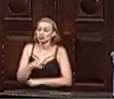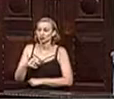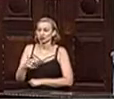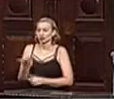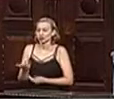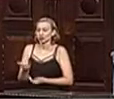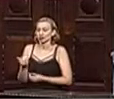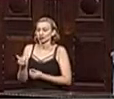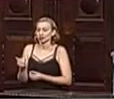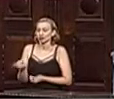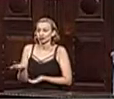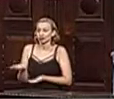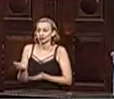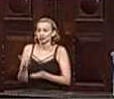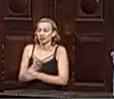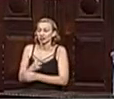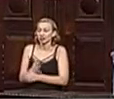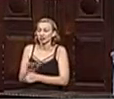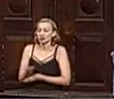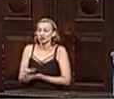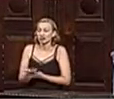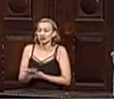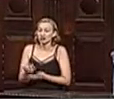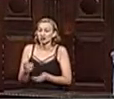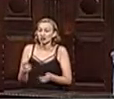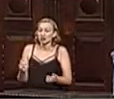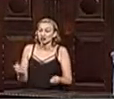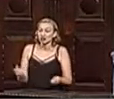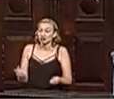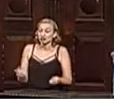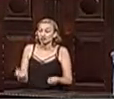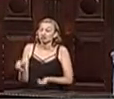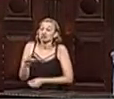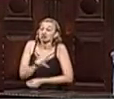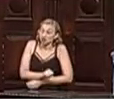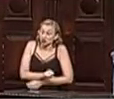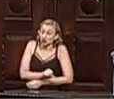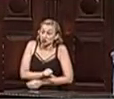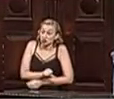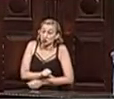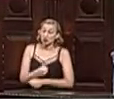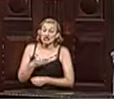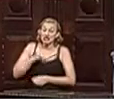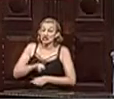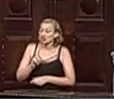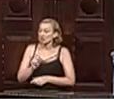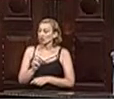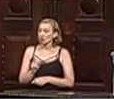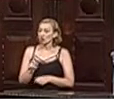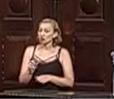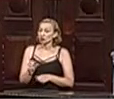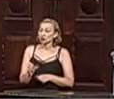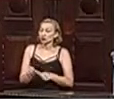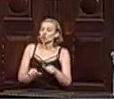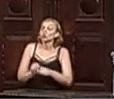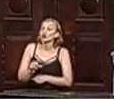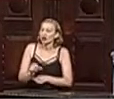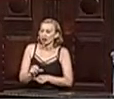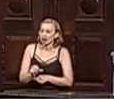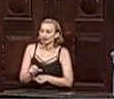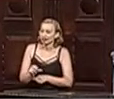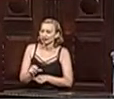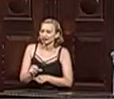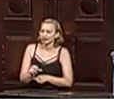não colocar uma pessoa tecnicamente competente para ir à frente dessa empresa tão importante que é